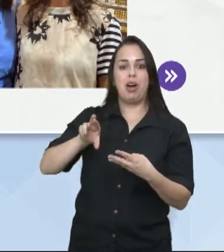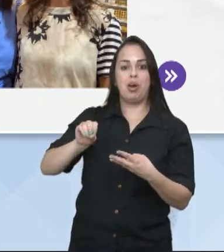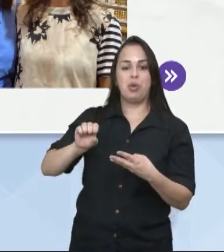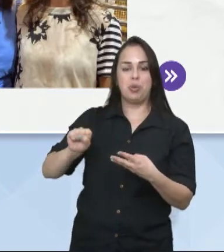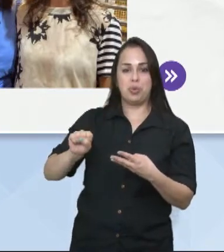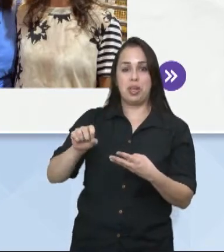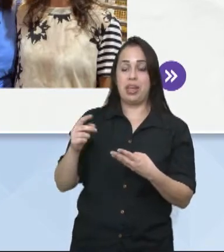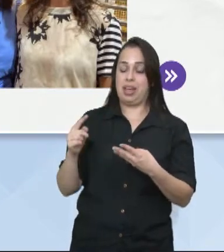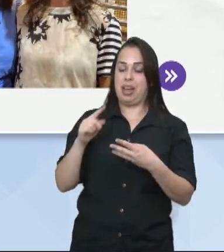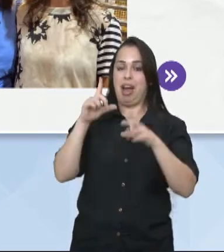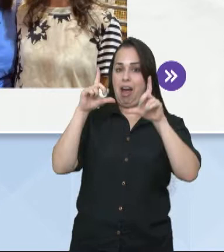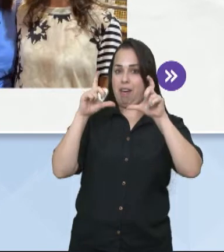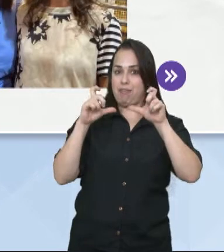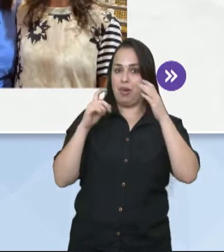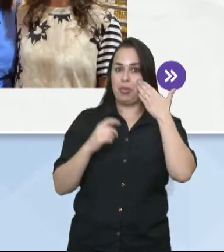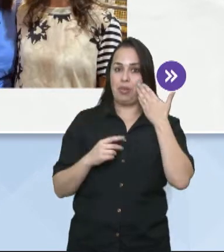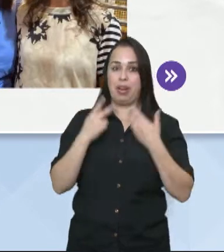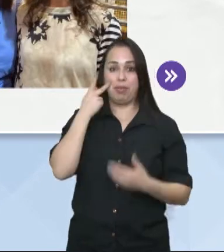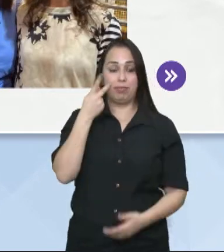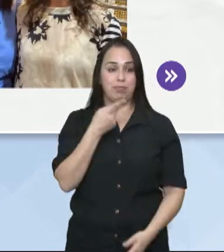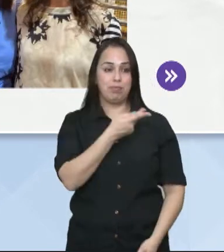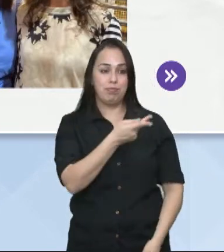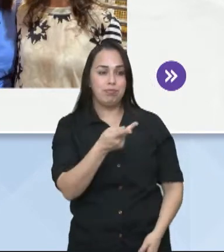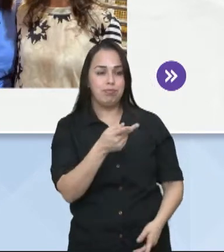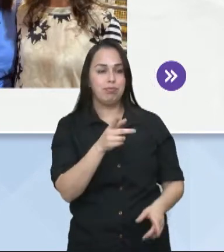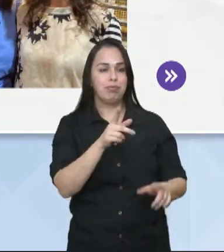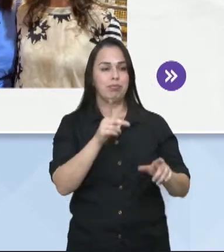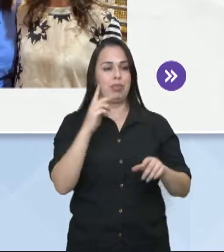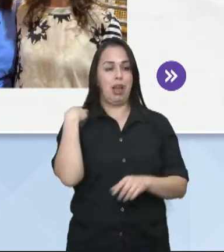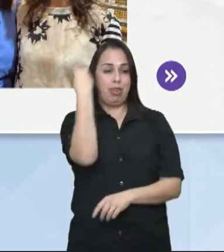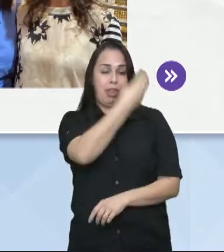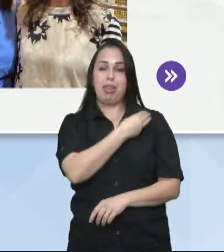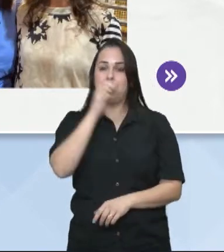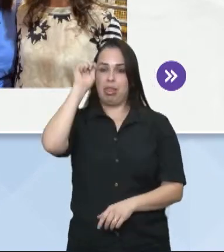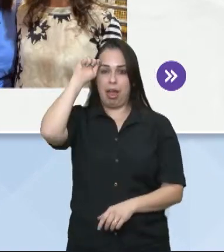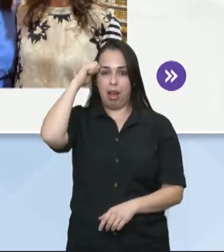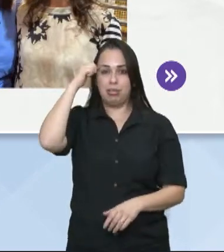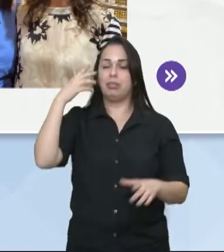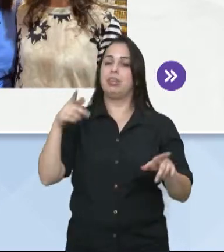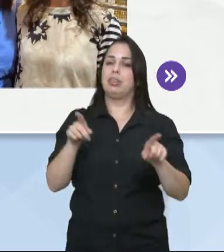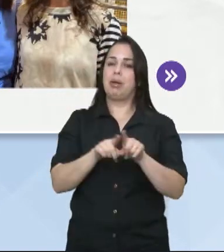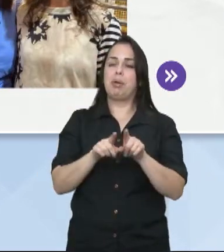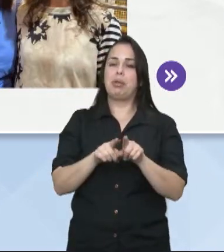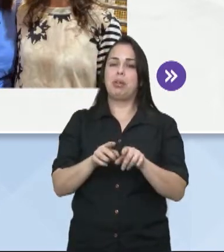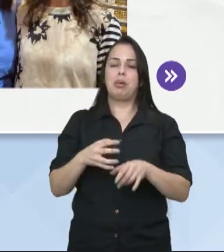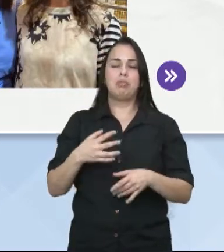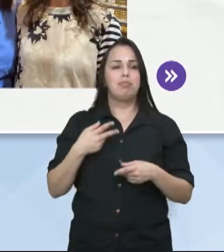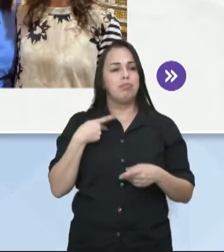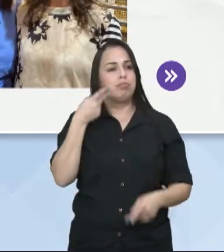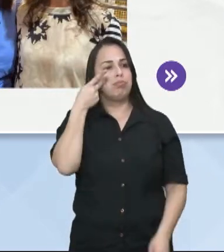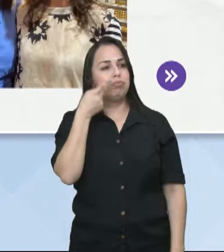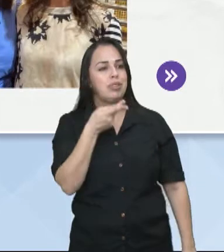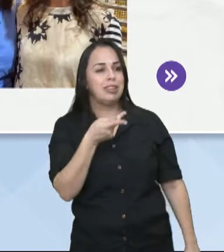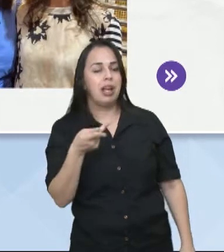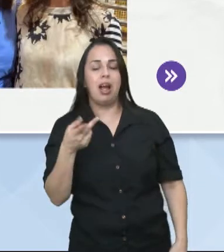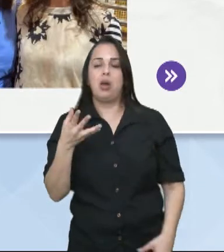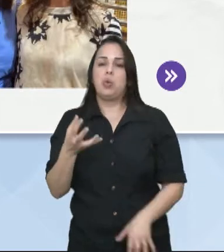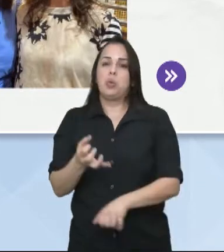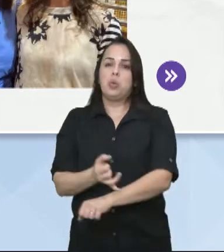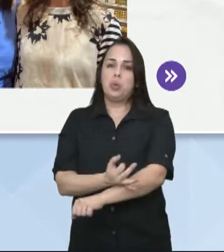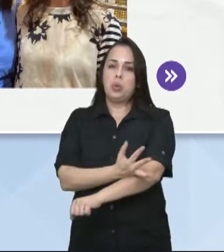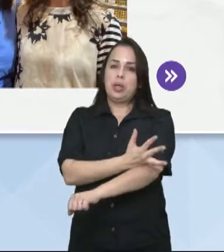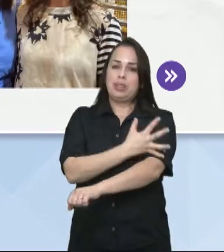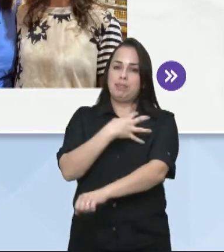elas visitaram aqui a Santa, né, registrar que foi uma visita muito emocionante em Aparecida. Dona